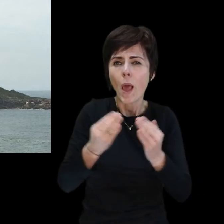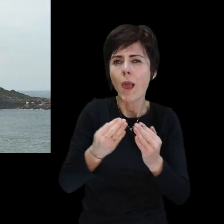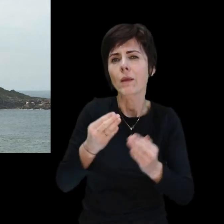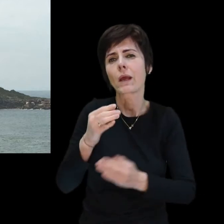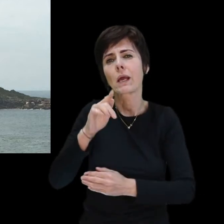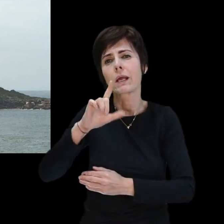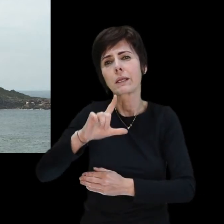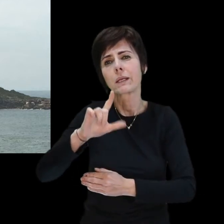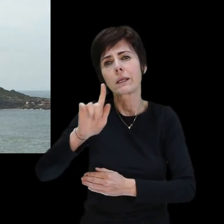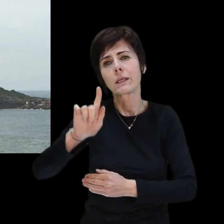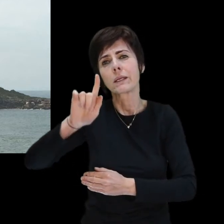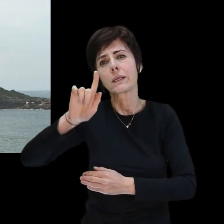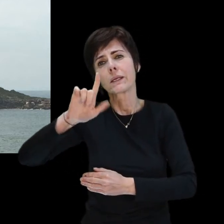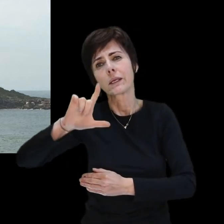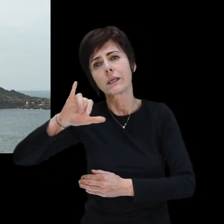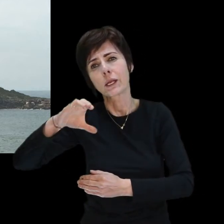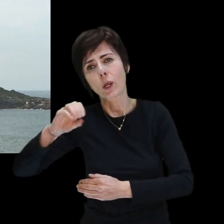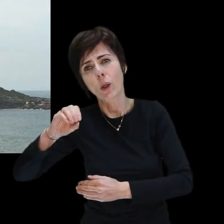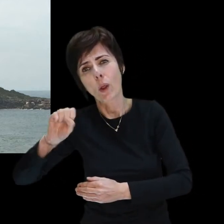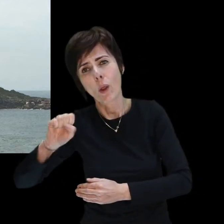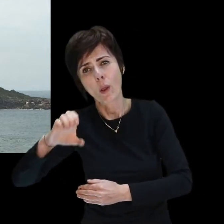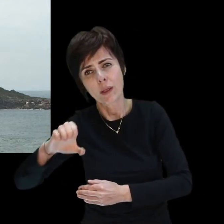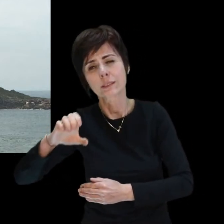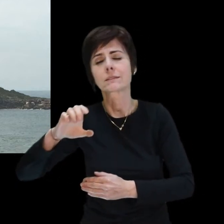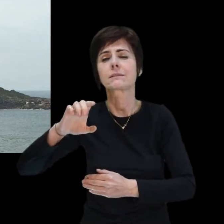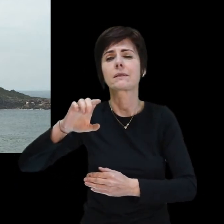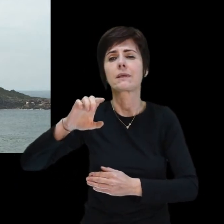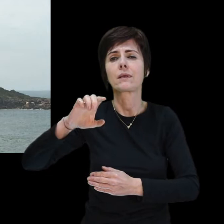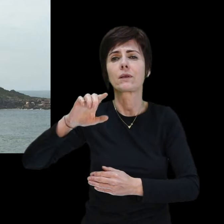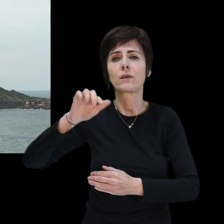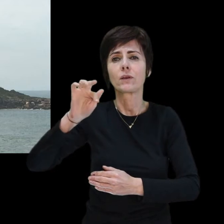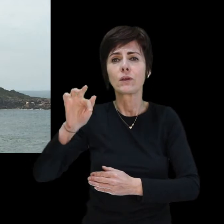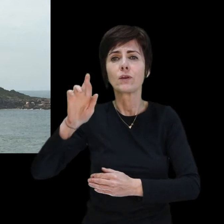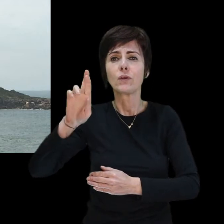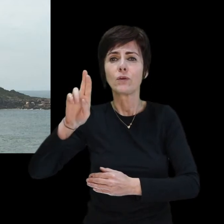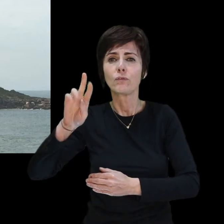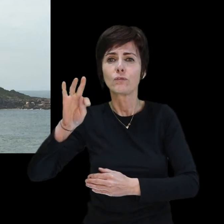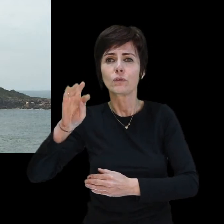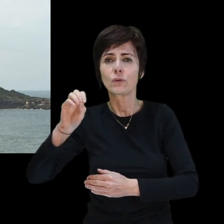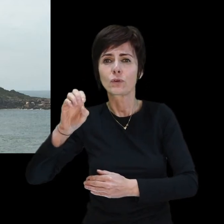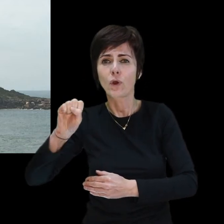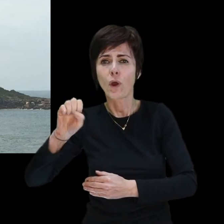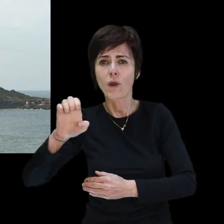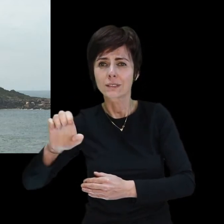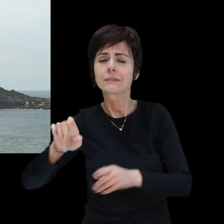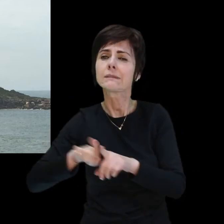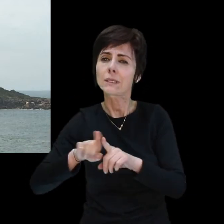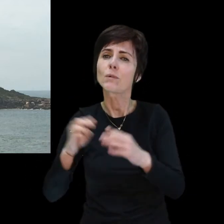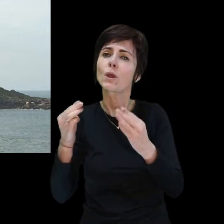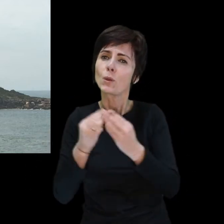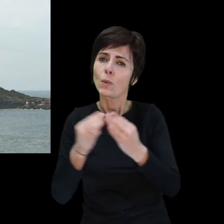glicose, frutose e assim por diante. Então, esses organismos produzem biomassa a partir